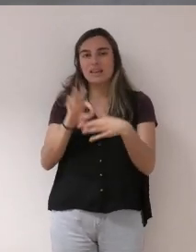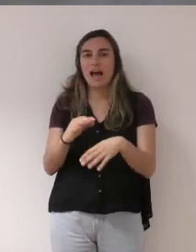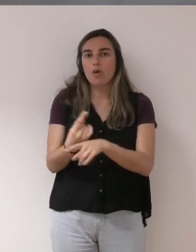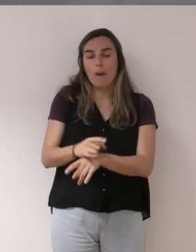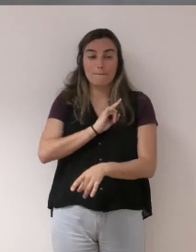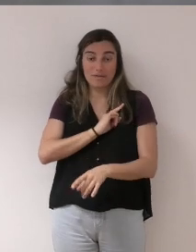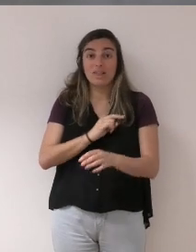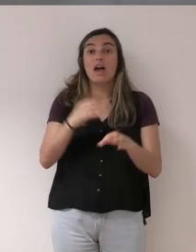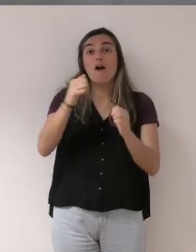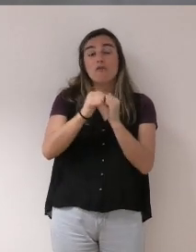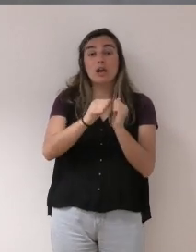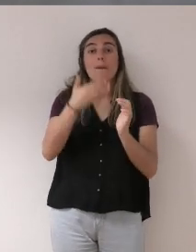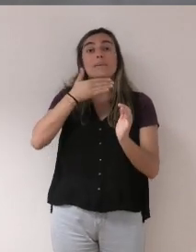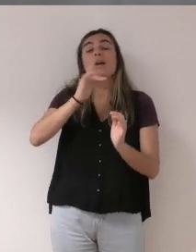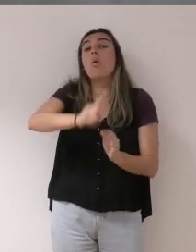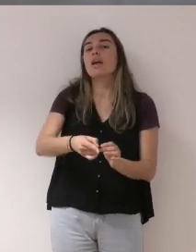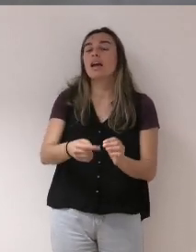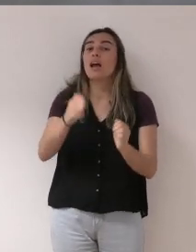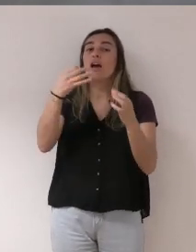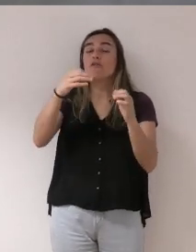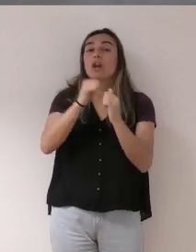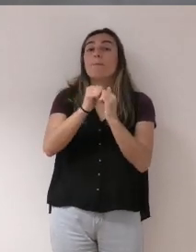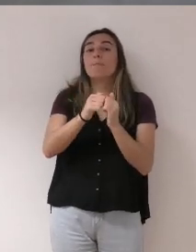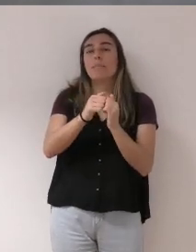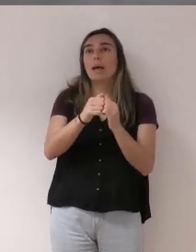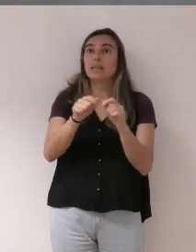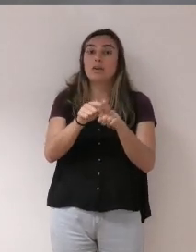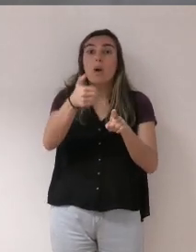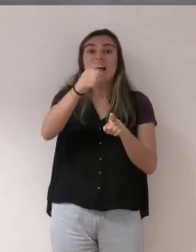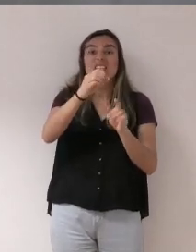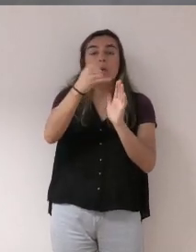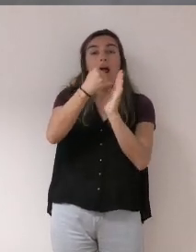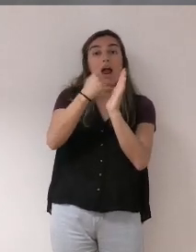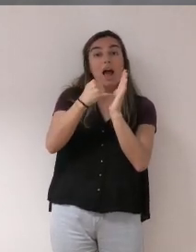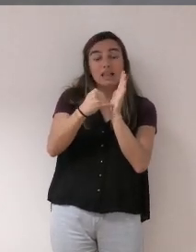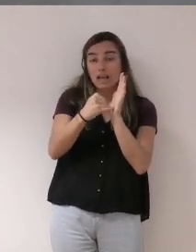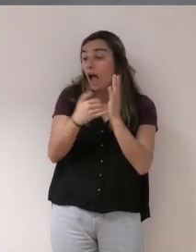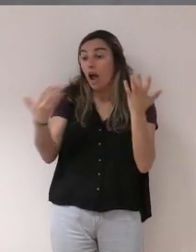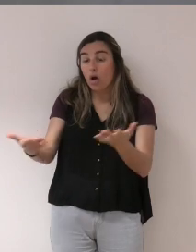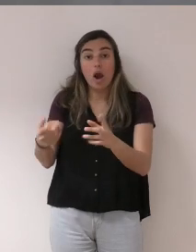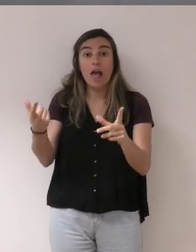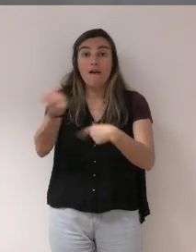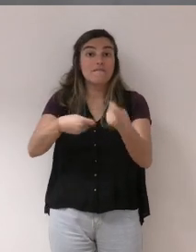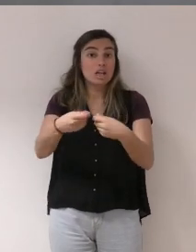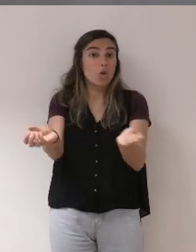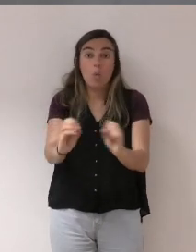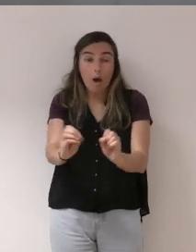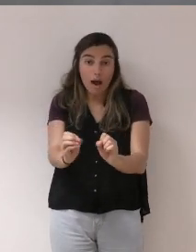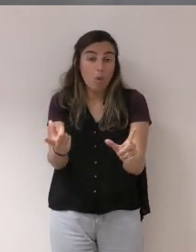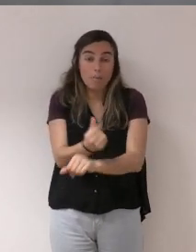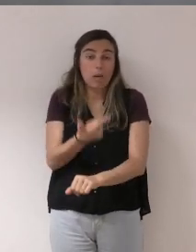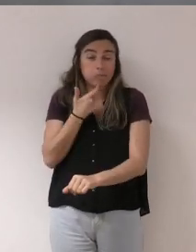em branco às quais me refiro são folhas de papel almaço de 50 linhas que já não se encontram à venda e